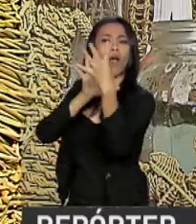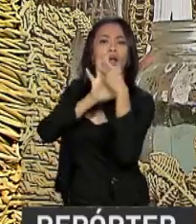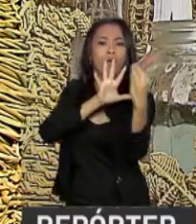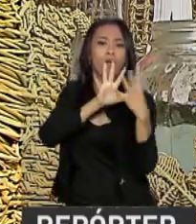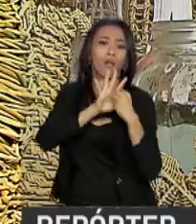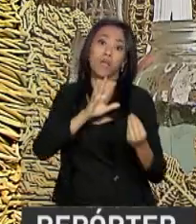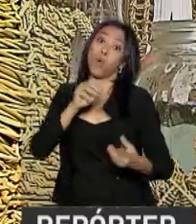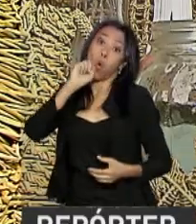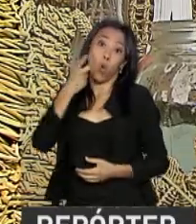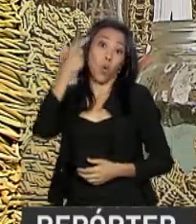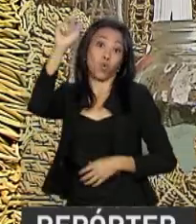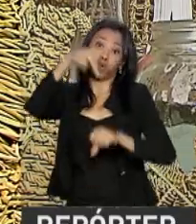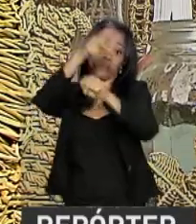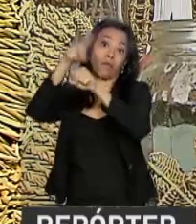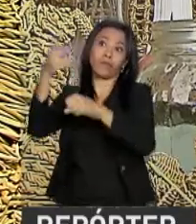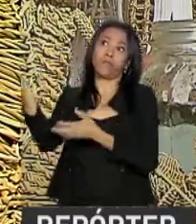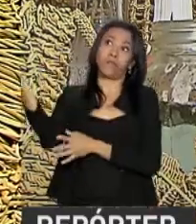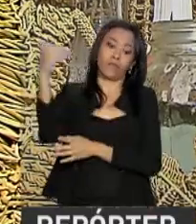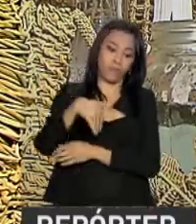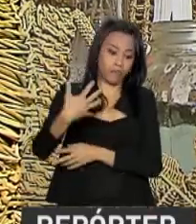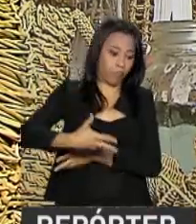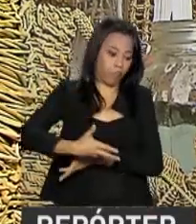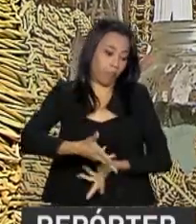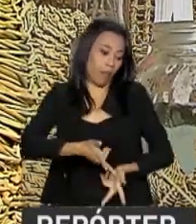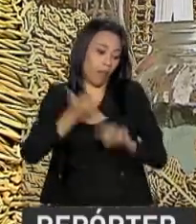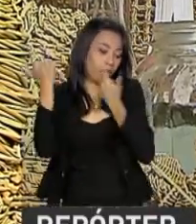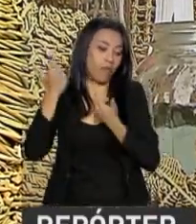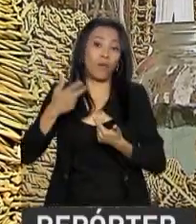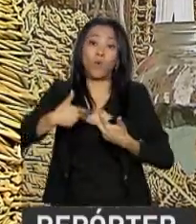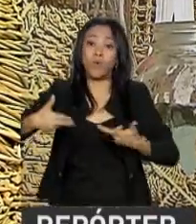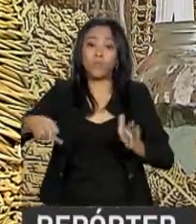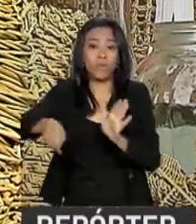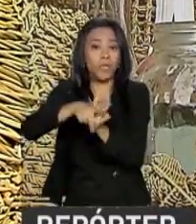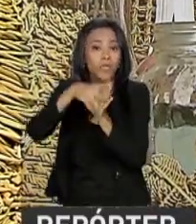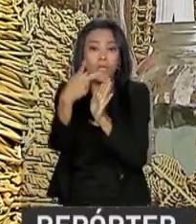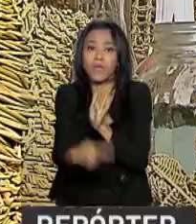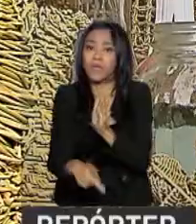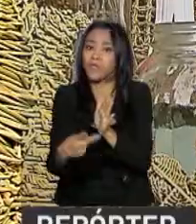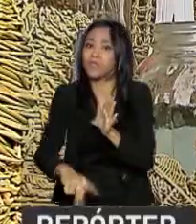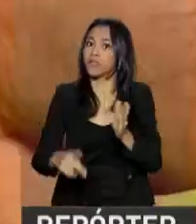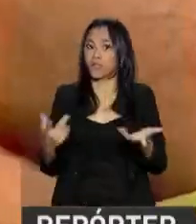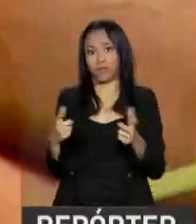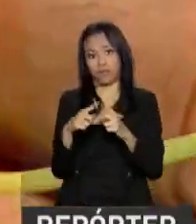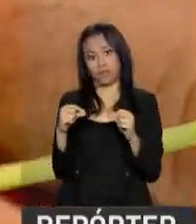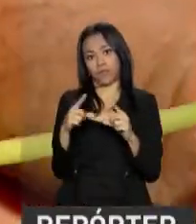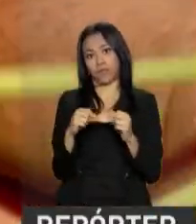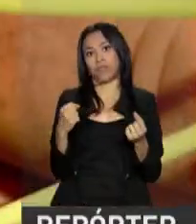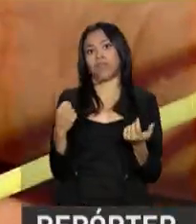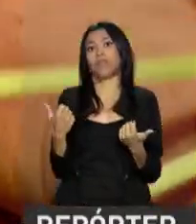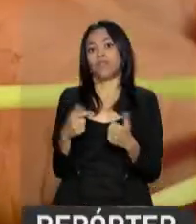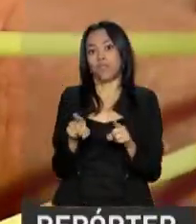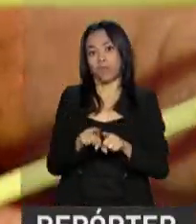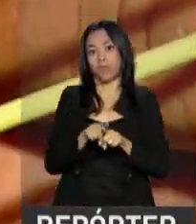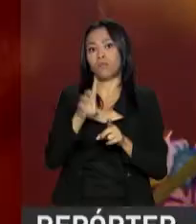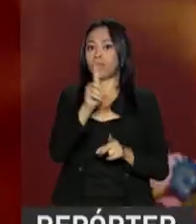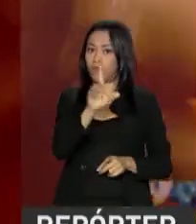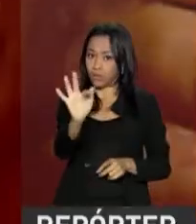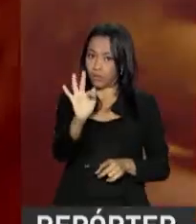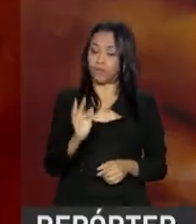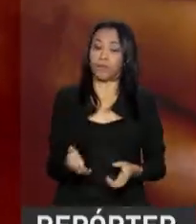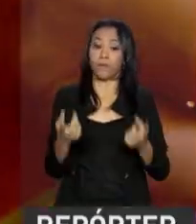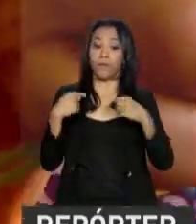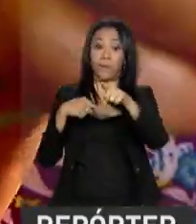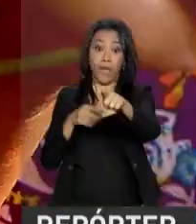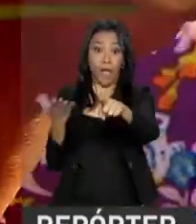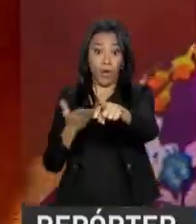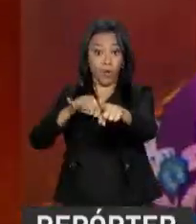não têm essa pegar uma coisa que pertence ao pessoal de brasília e entorno e essa possibilidade surge